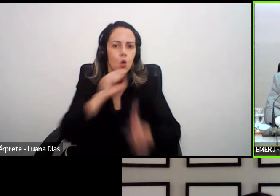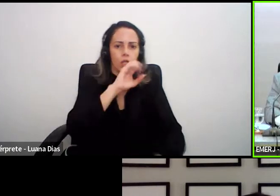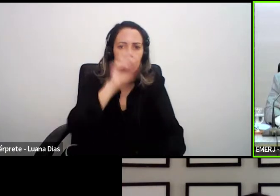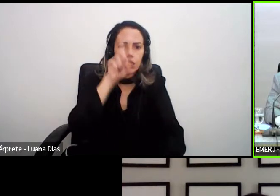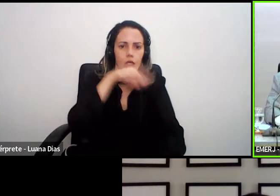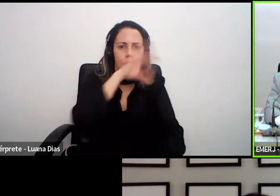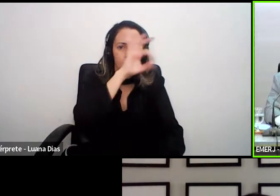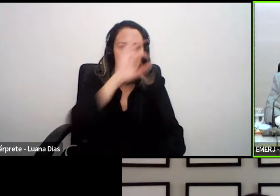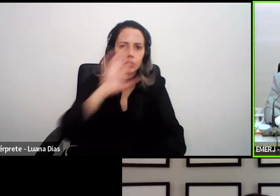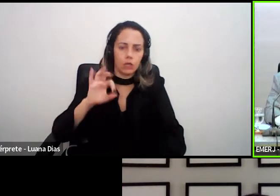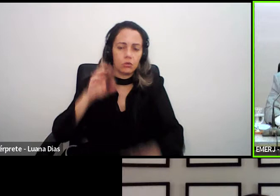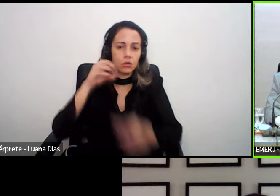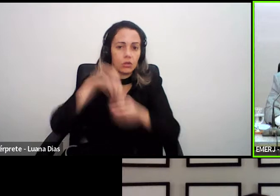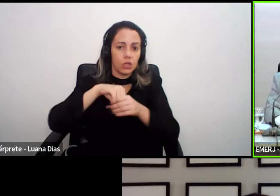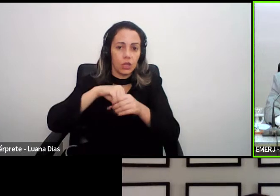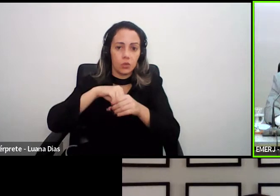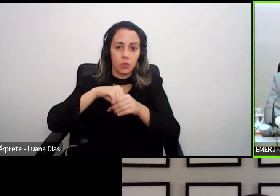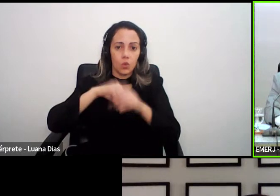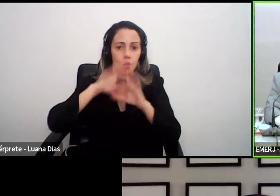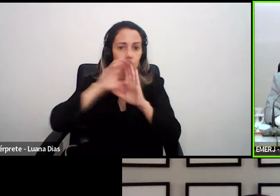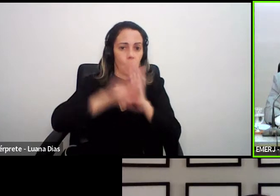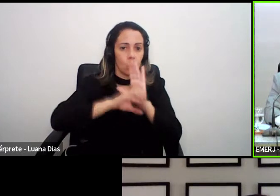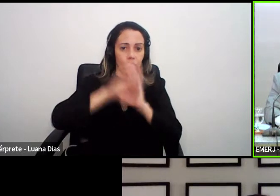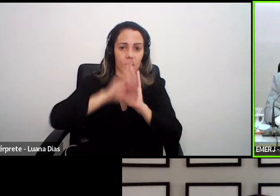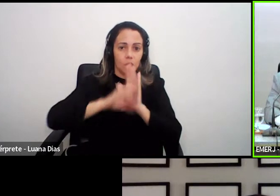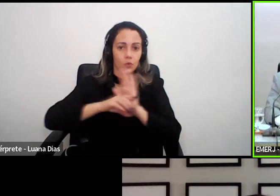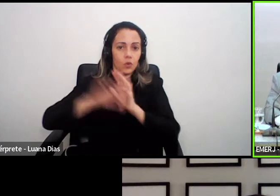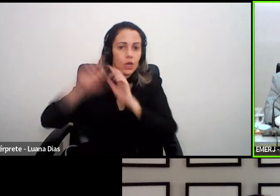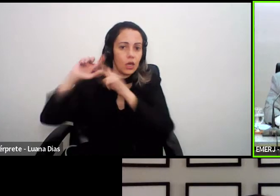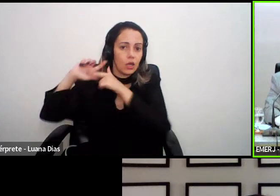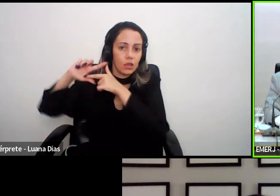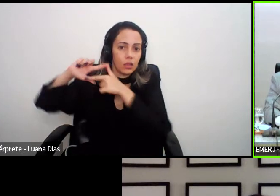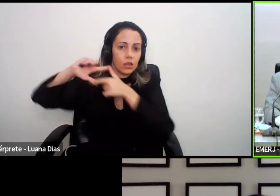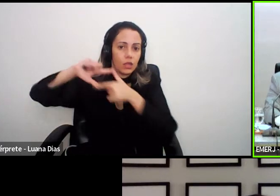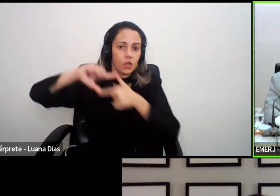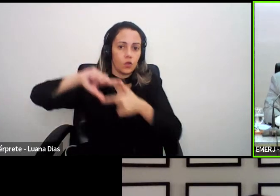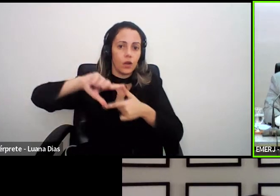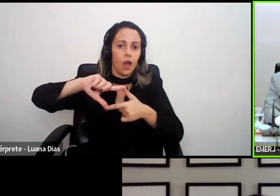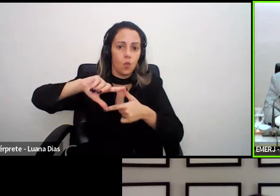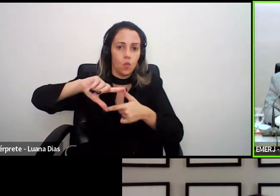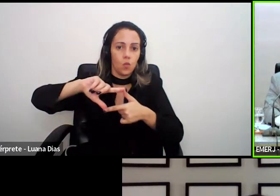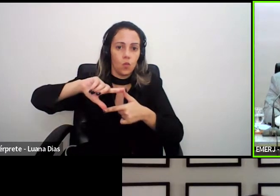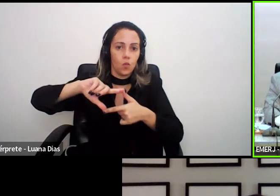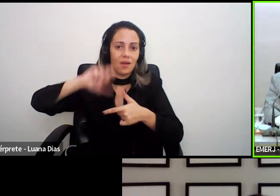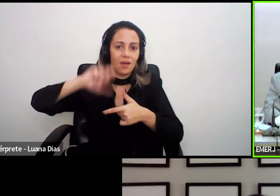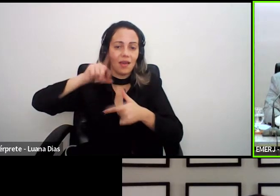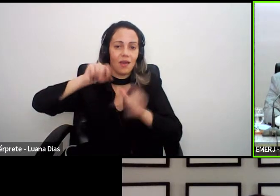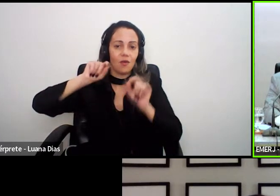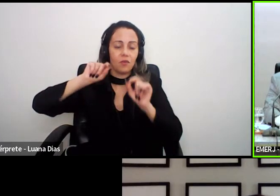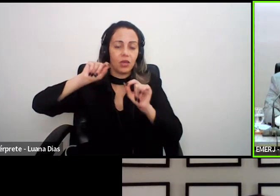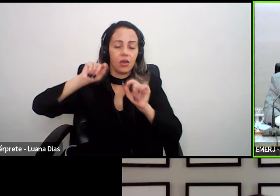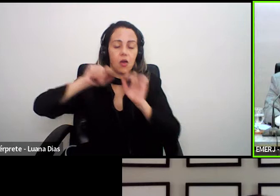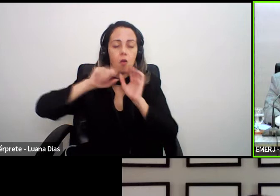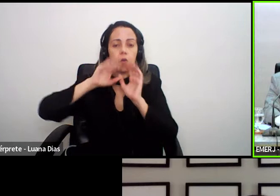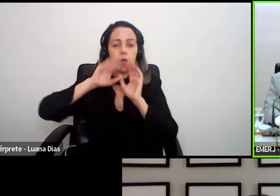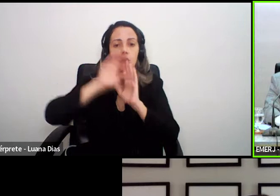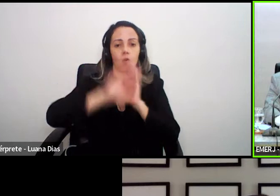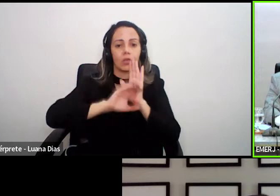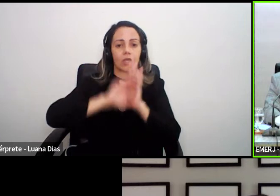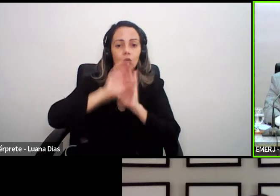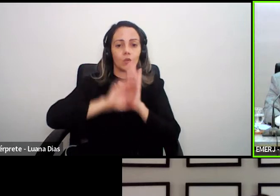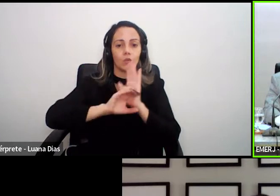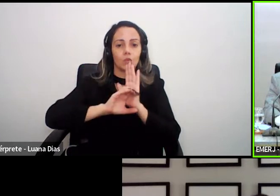conceito tradicional, né? Aquele conceito tradicional que é o conceito